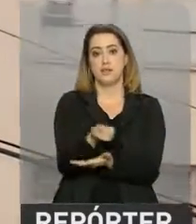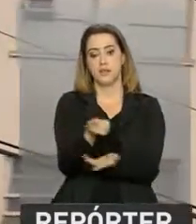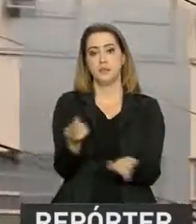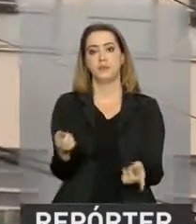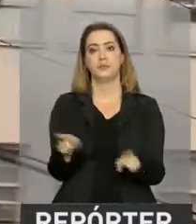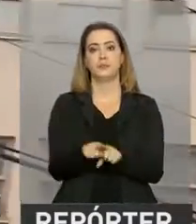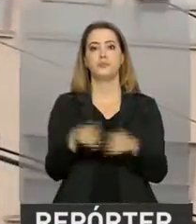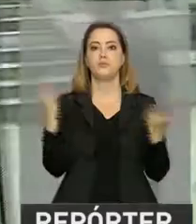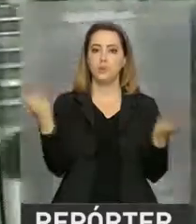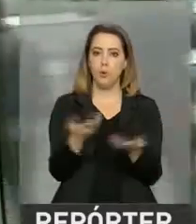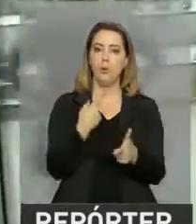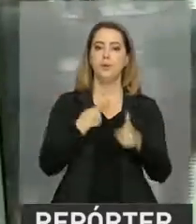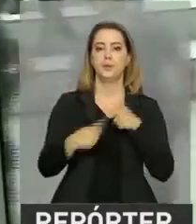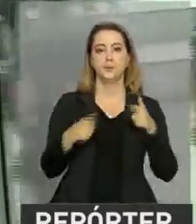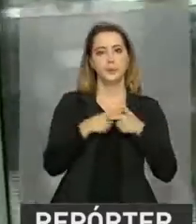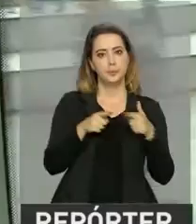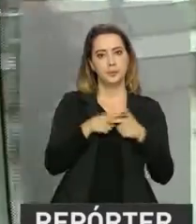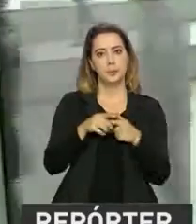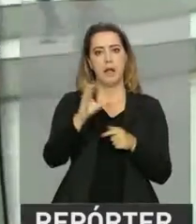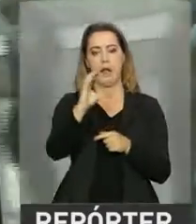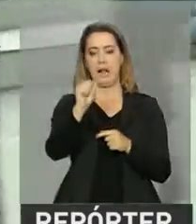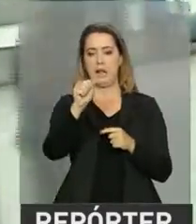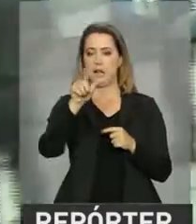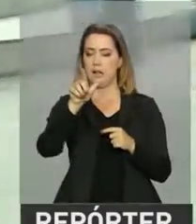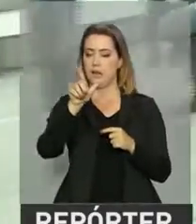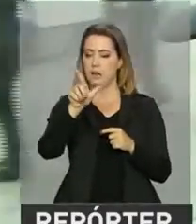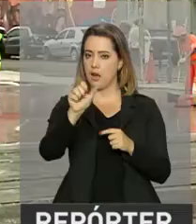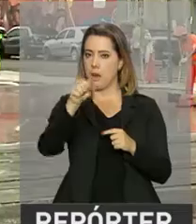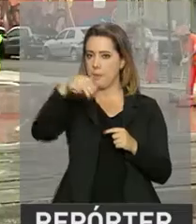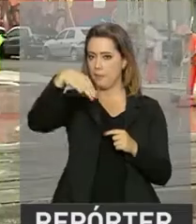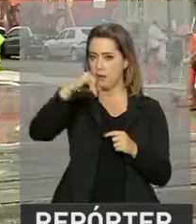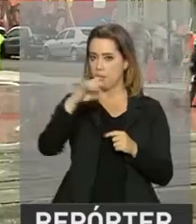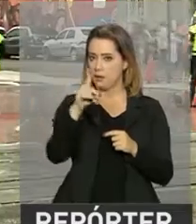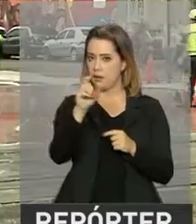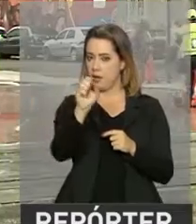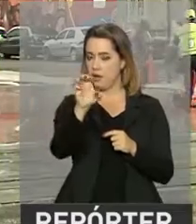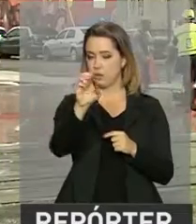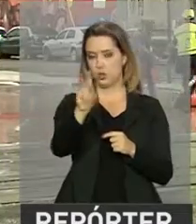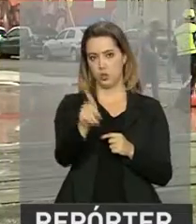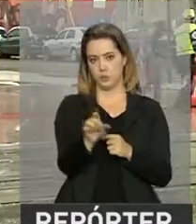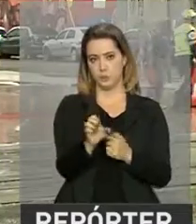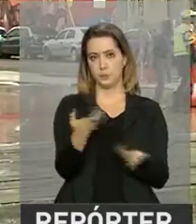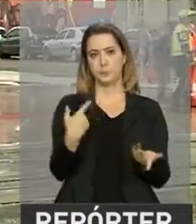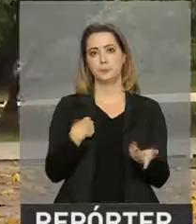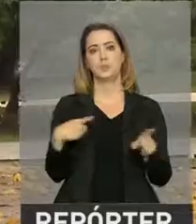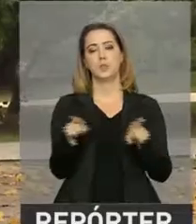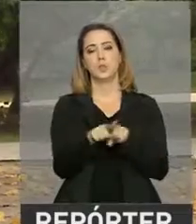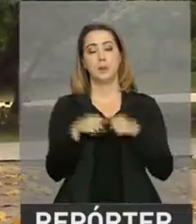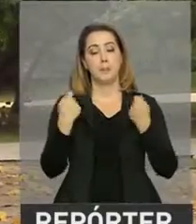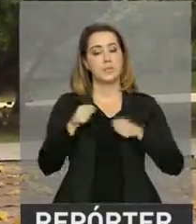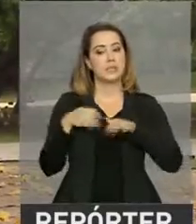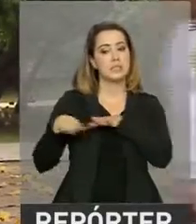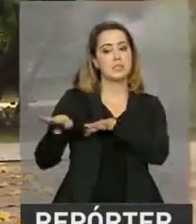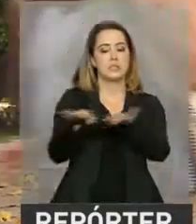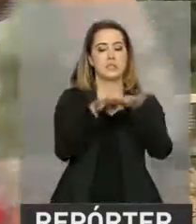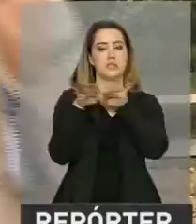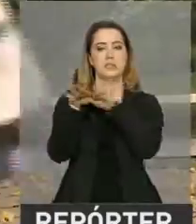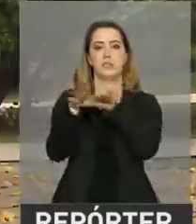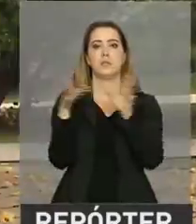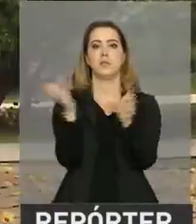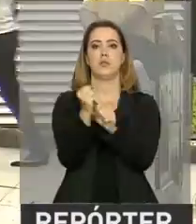de calamidade pública e a anunciar um conjunto de medidas para tentar equilibrar as contas públicas, como aumento do